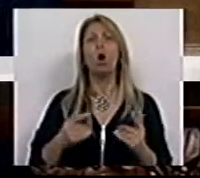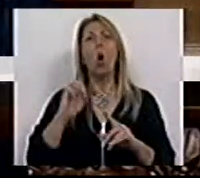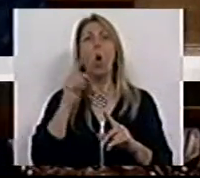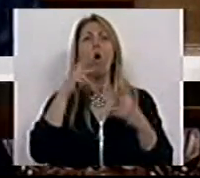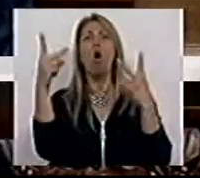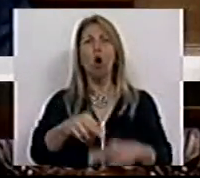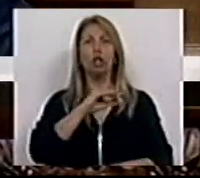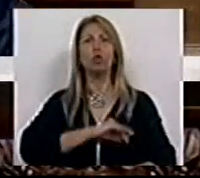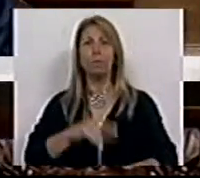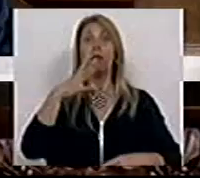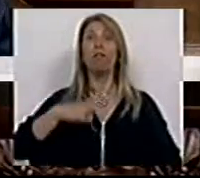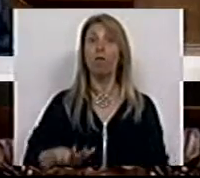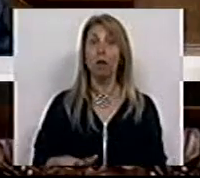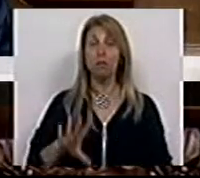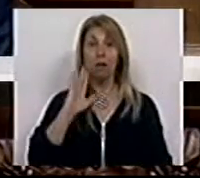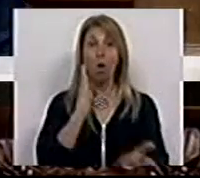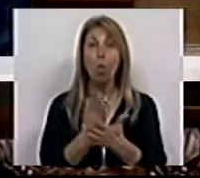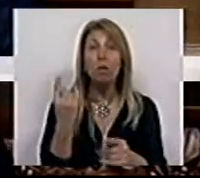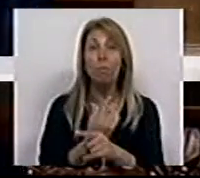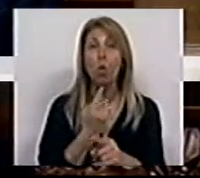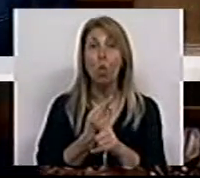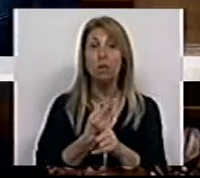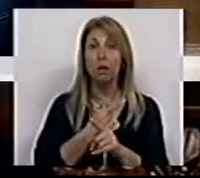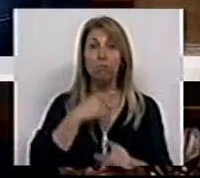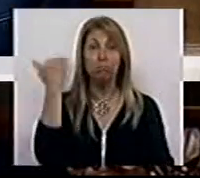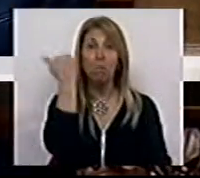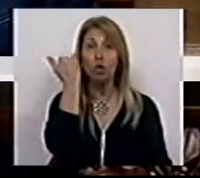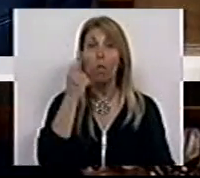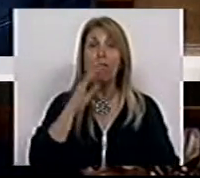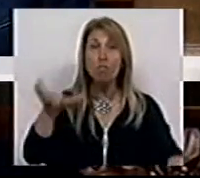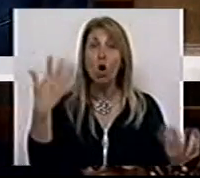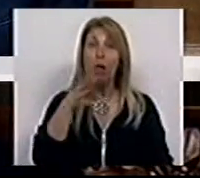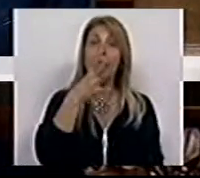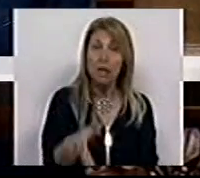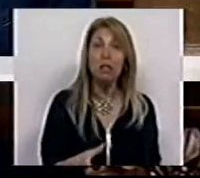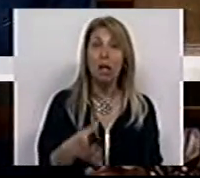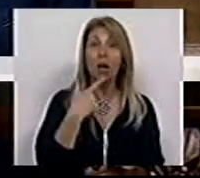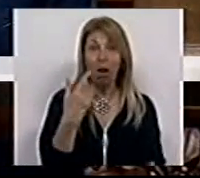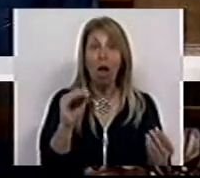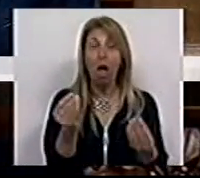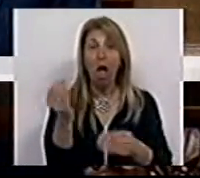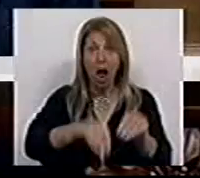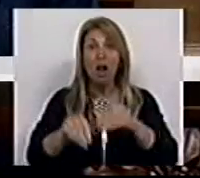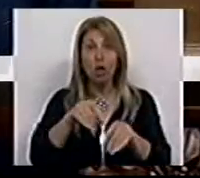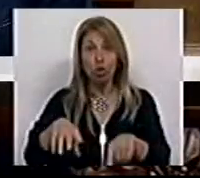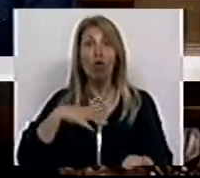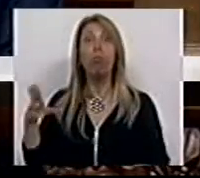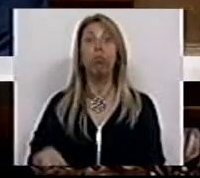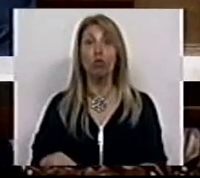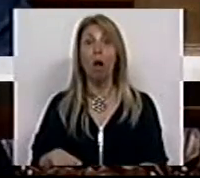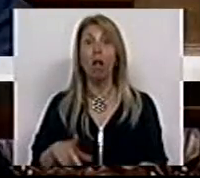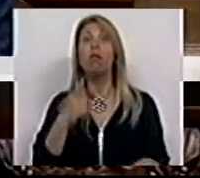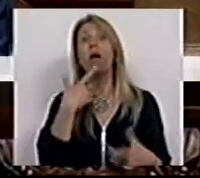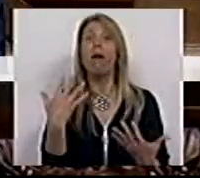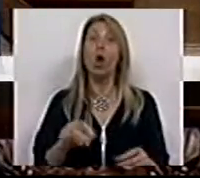que Passos Coelho pode dizer é que os eleitores de um qualquer país acreditaram num conto de crianças. Compreendemos,